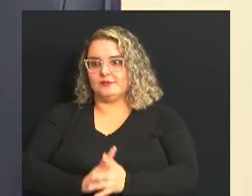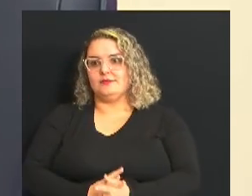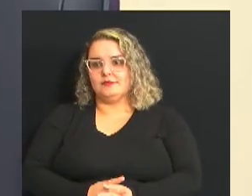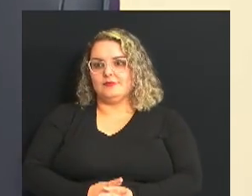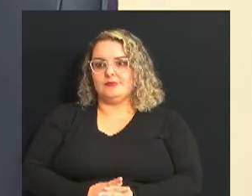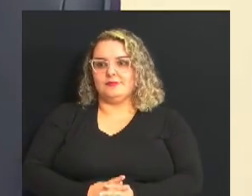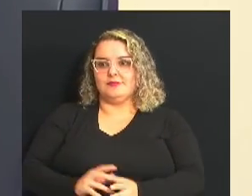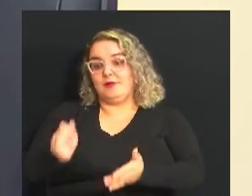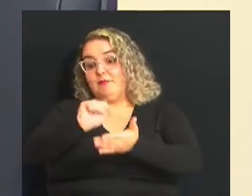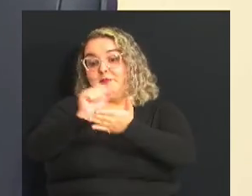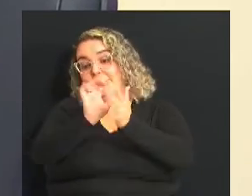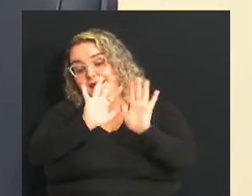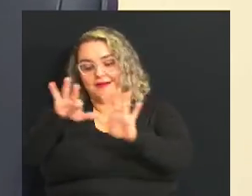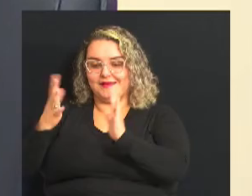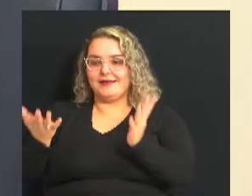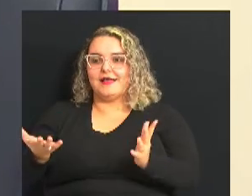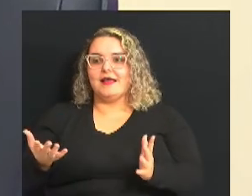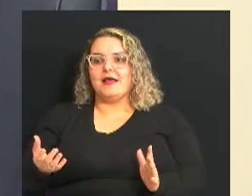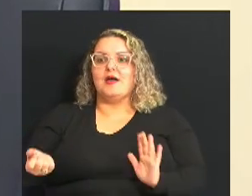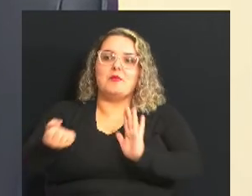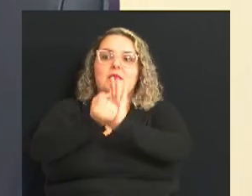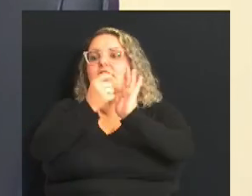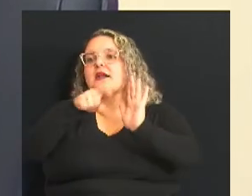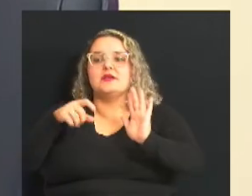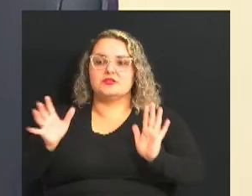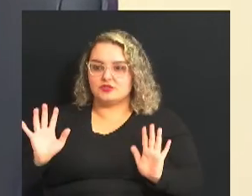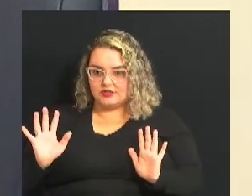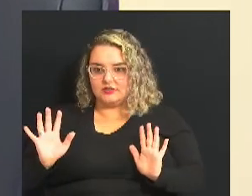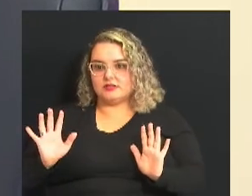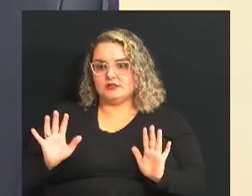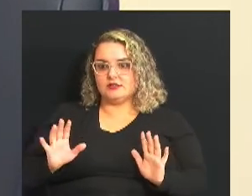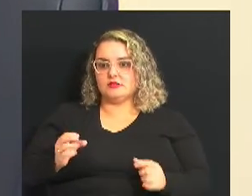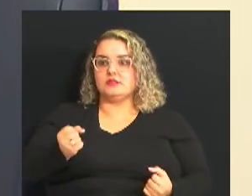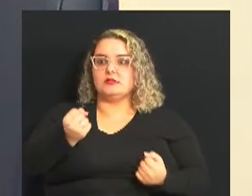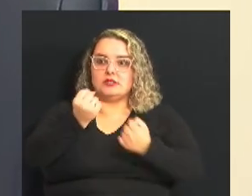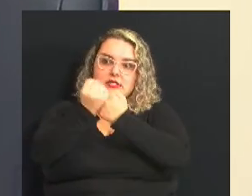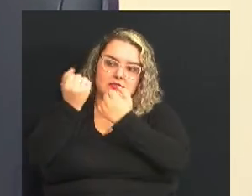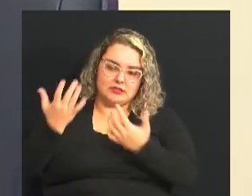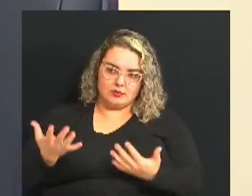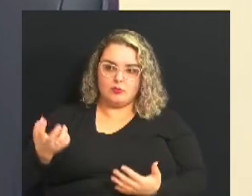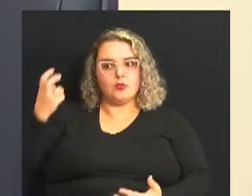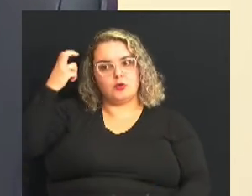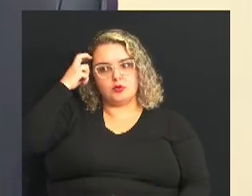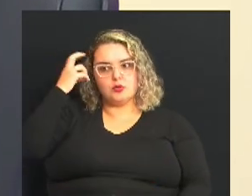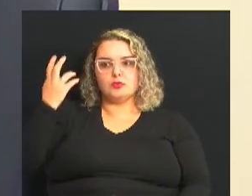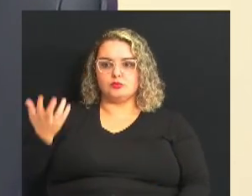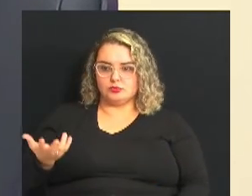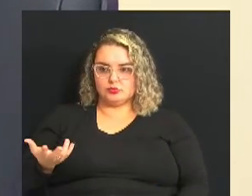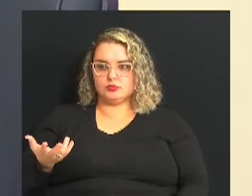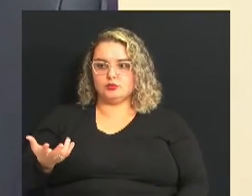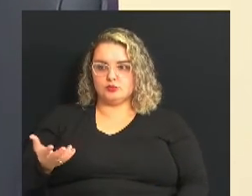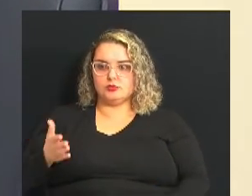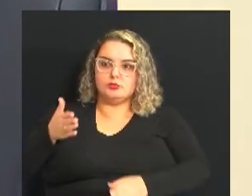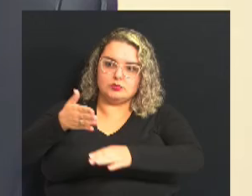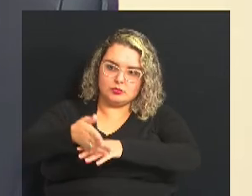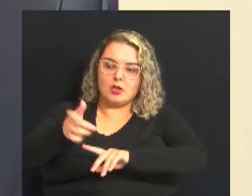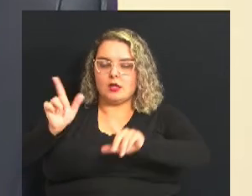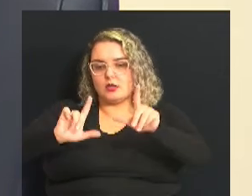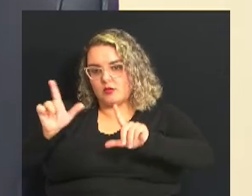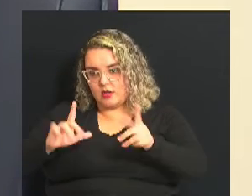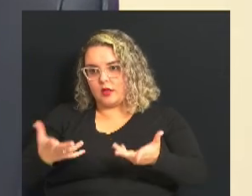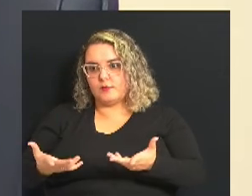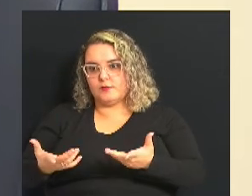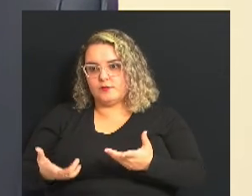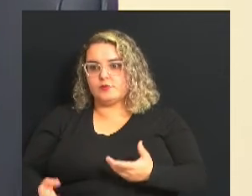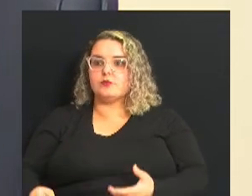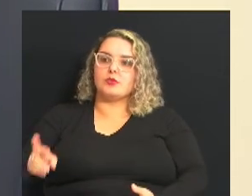essa parte. Apoio cultural da marca X. Esse apoio cultural, ele entra dessa forma na TV e, em